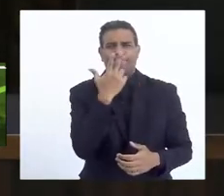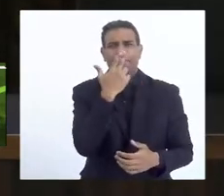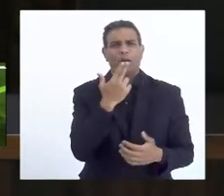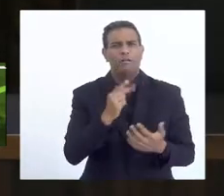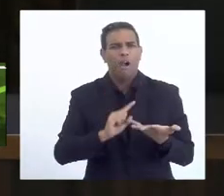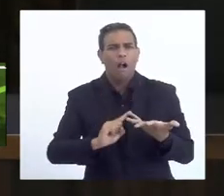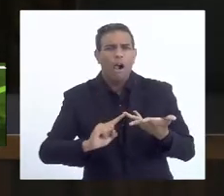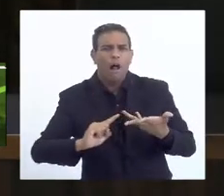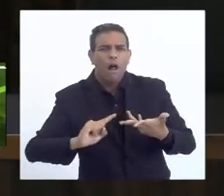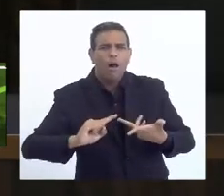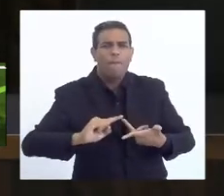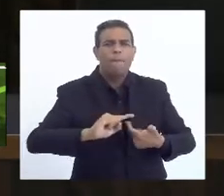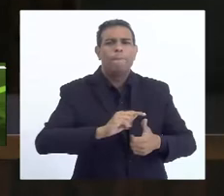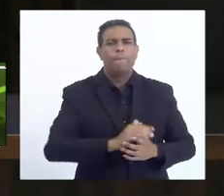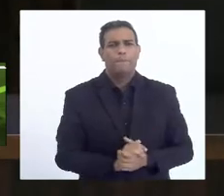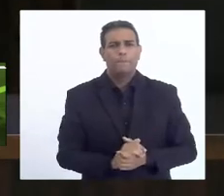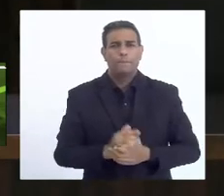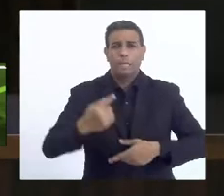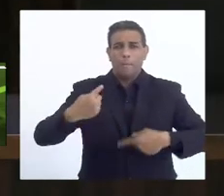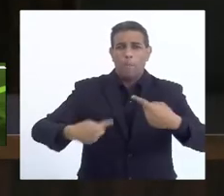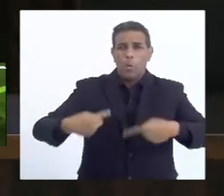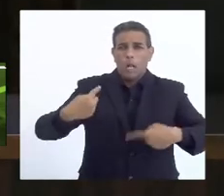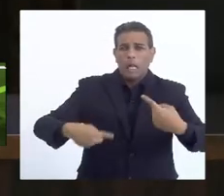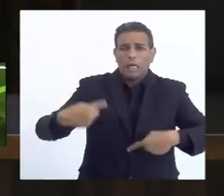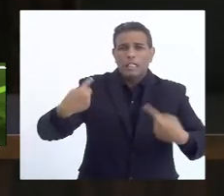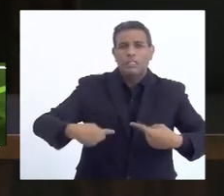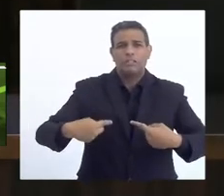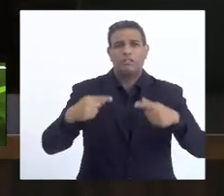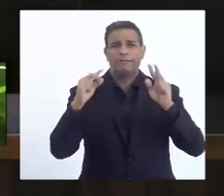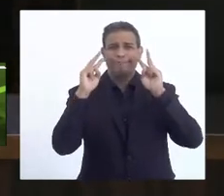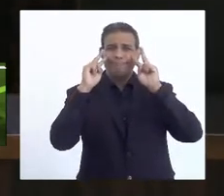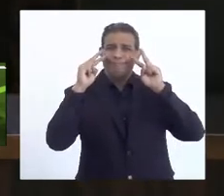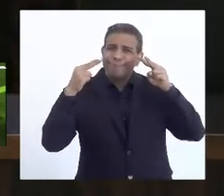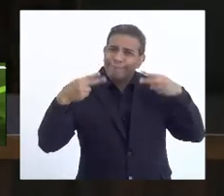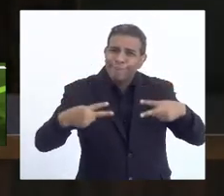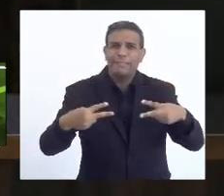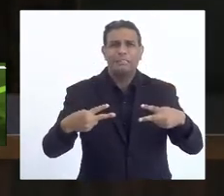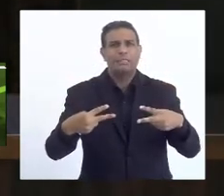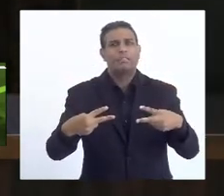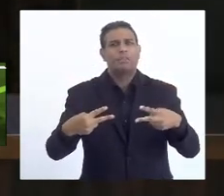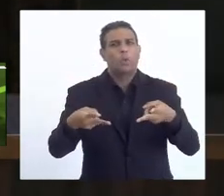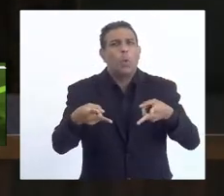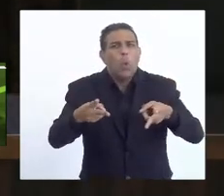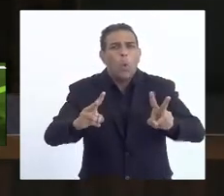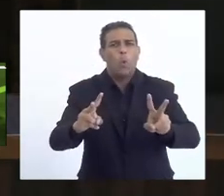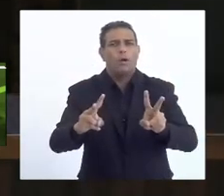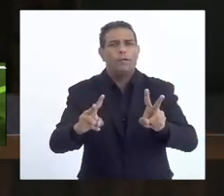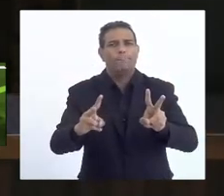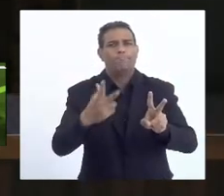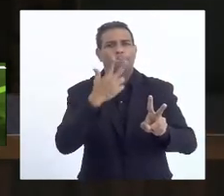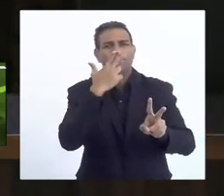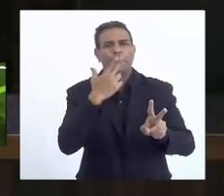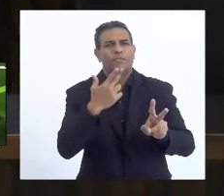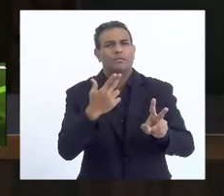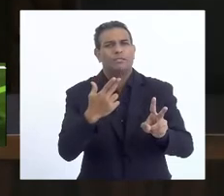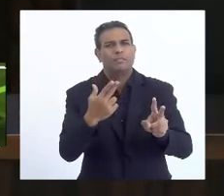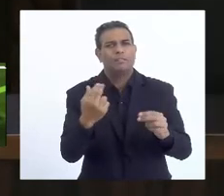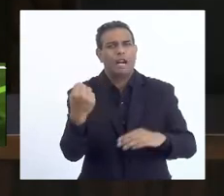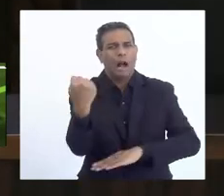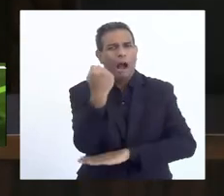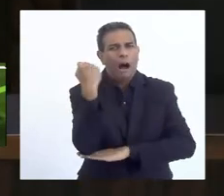onde a política, ela continua sendo discriminada,